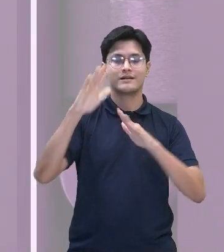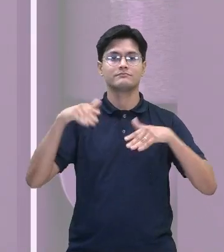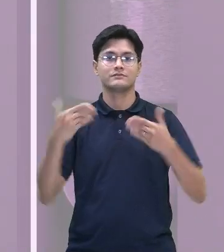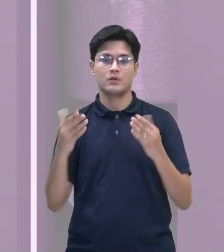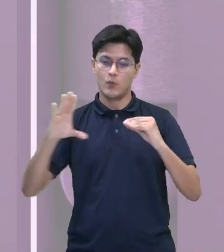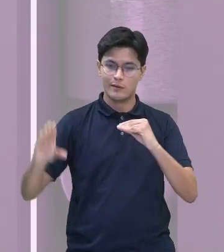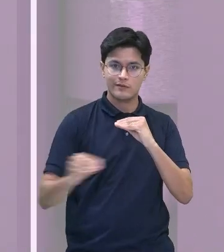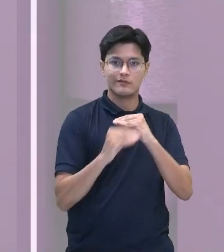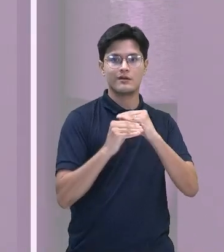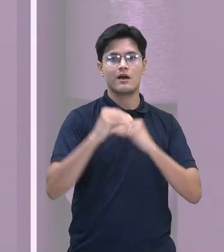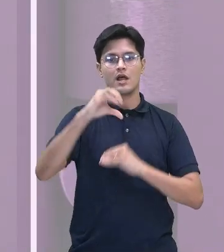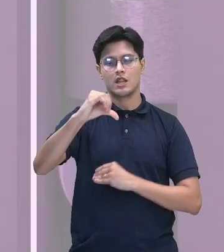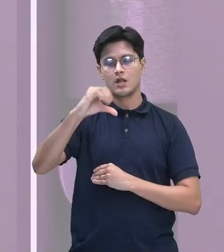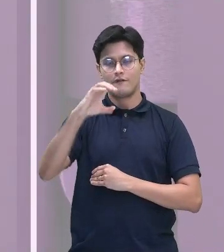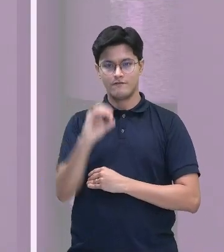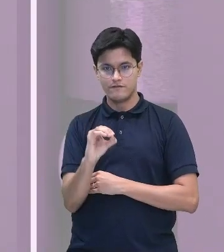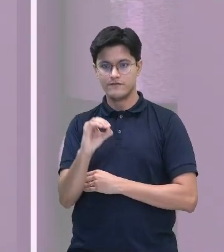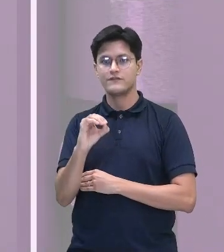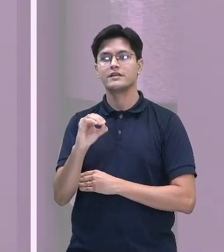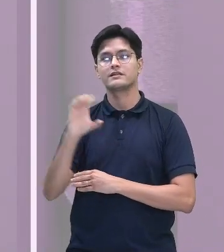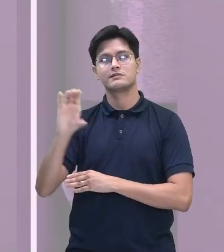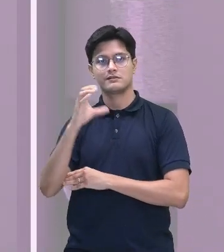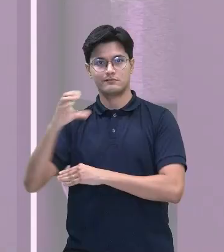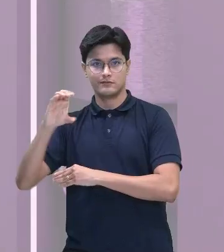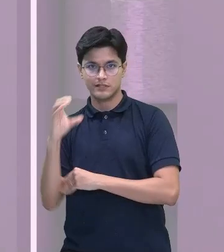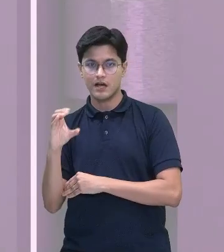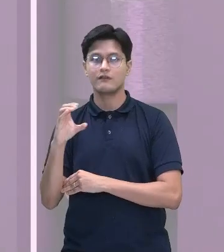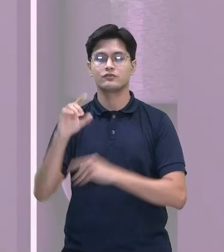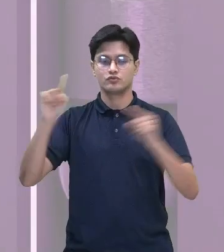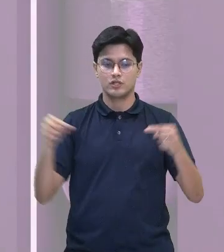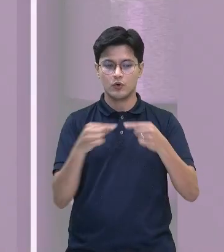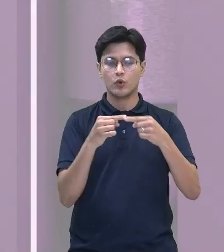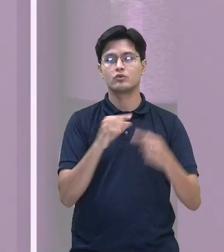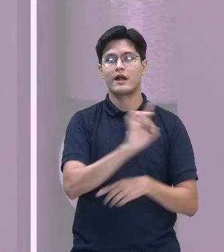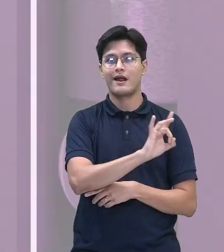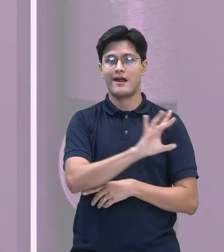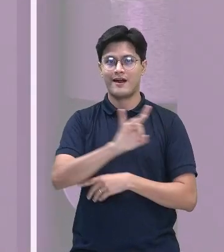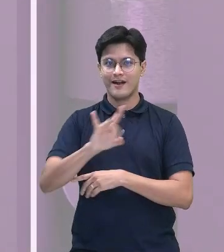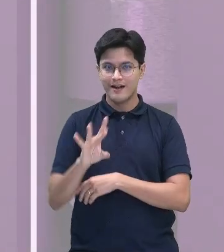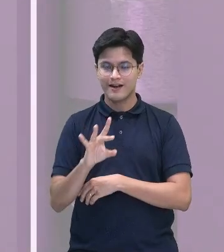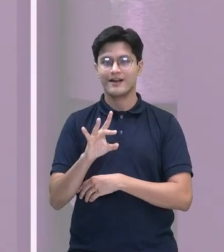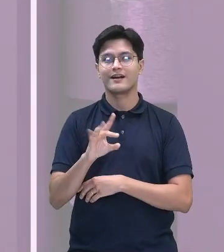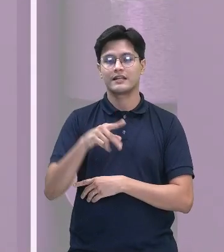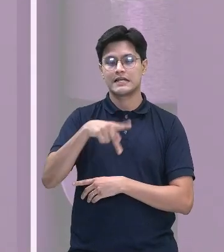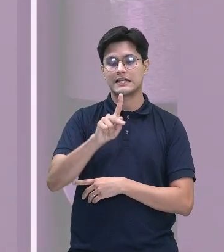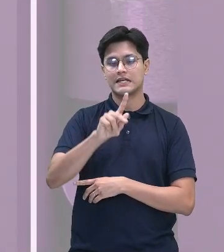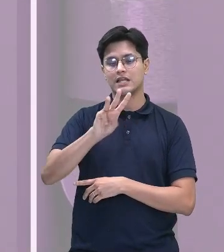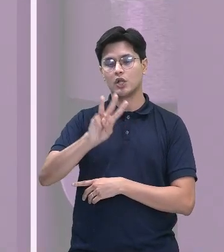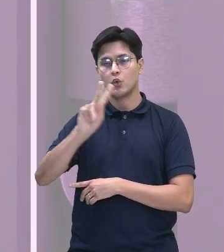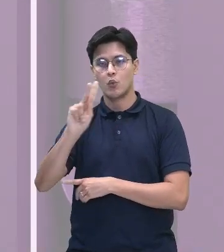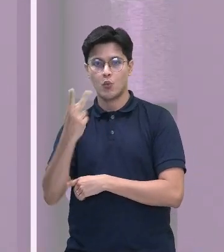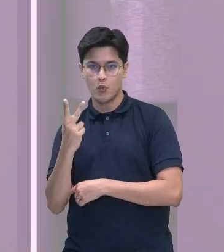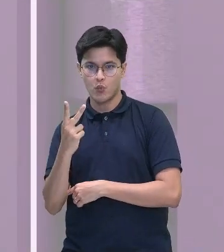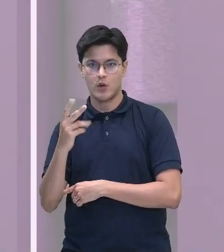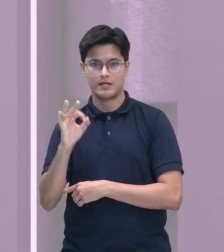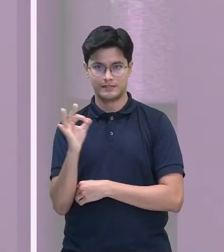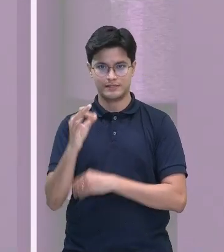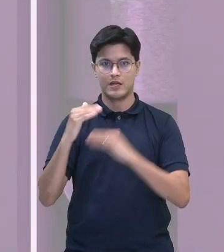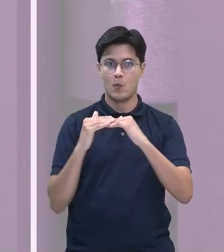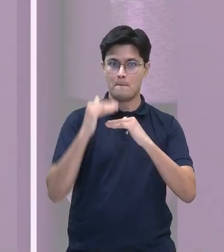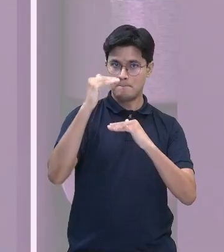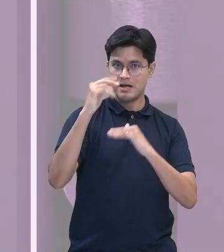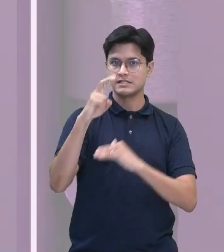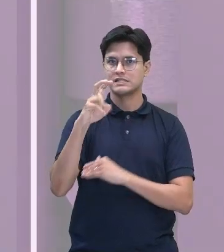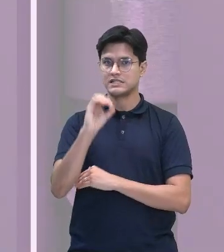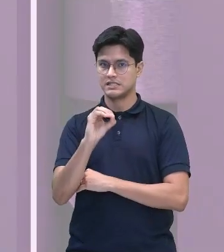90 centavos por cada quilowatt que exceder o valor, os 50 kW, que já é lá da proposta mínima